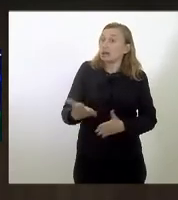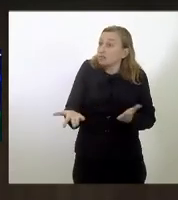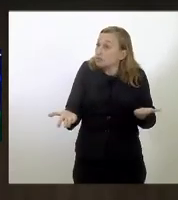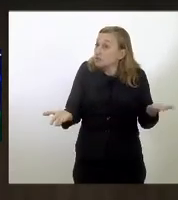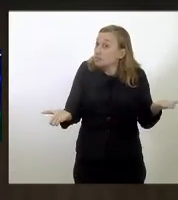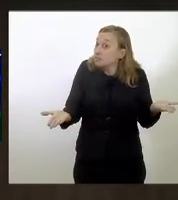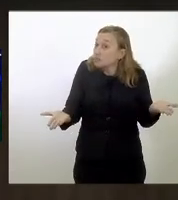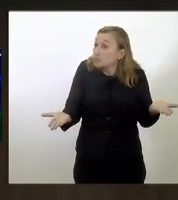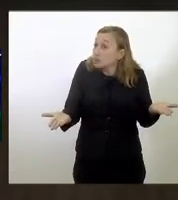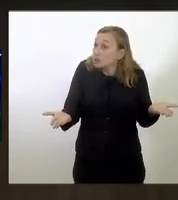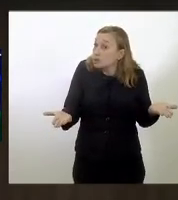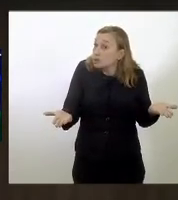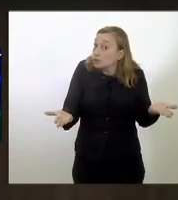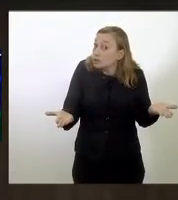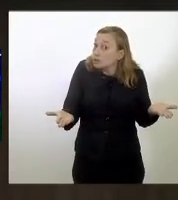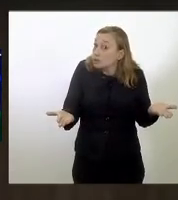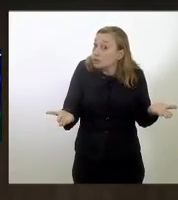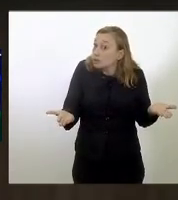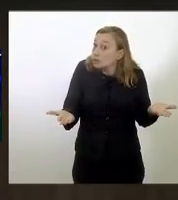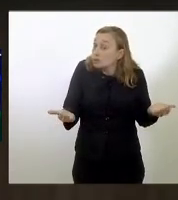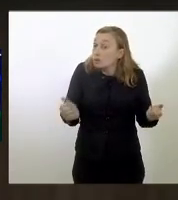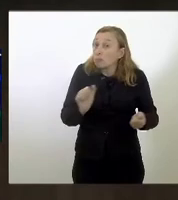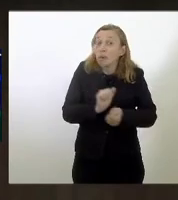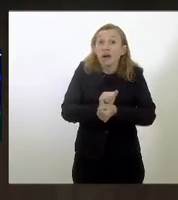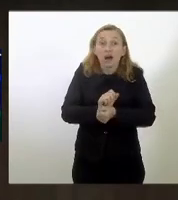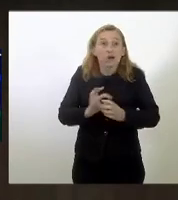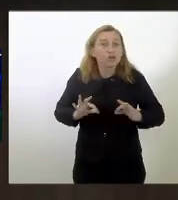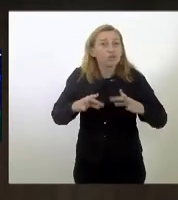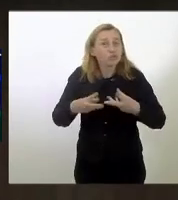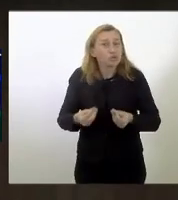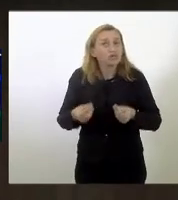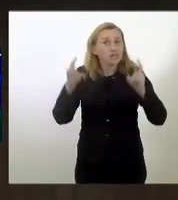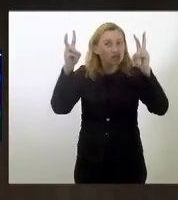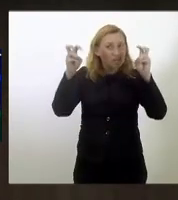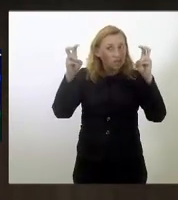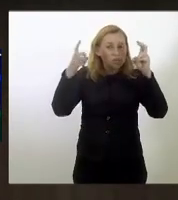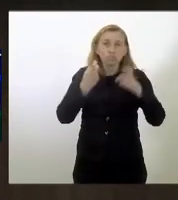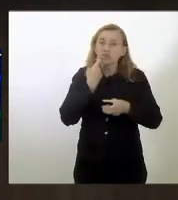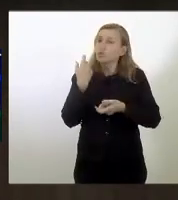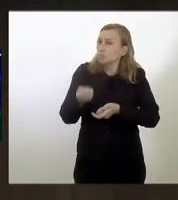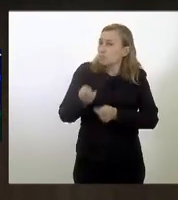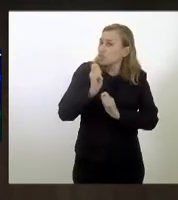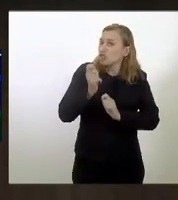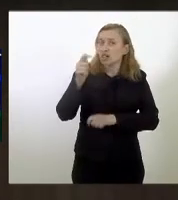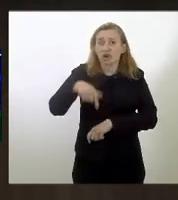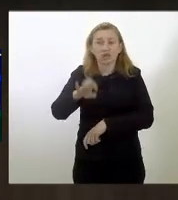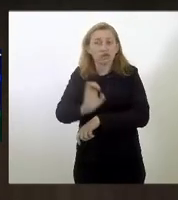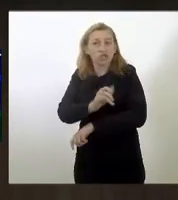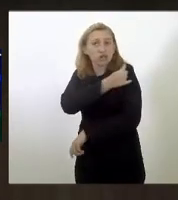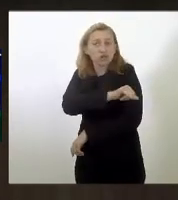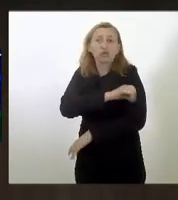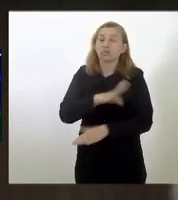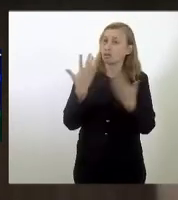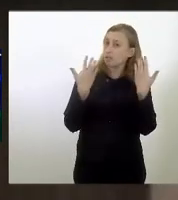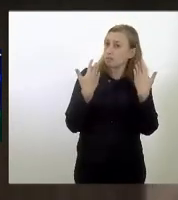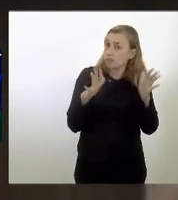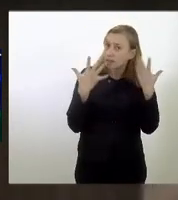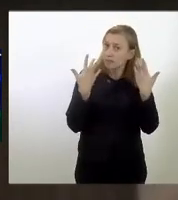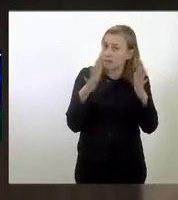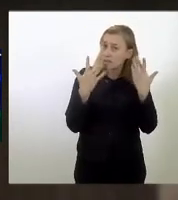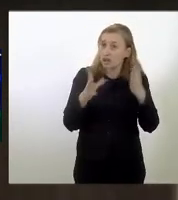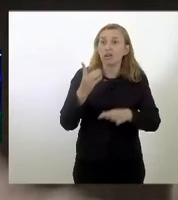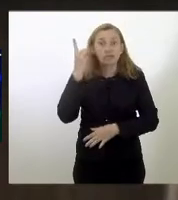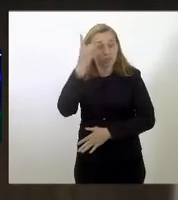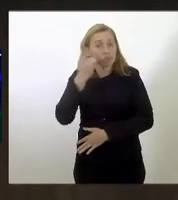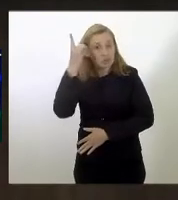iremos desativar por total essa questão do pescado aqui no estado do Rio de Janeiro. Quero parabenizar o